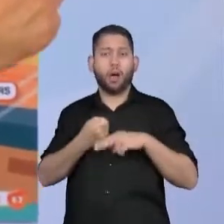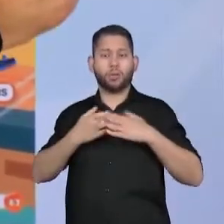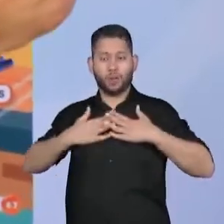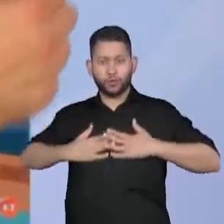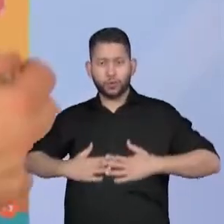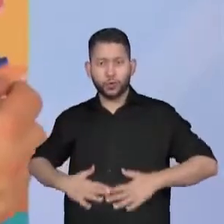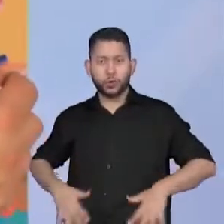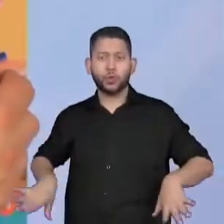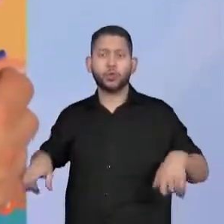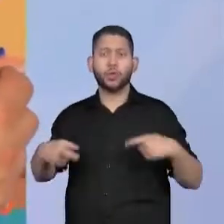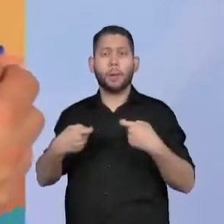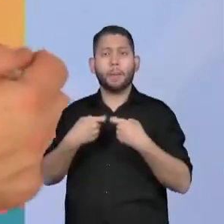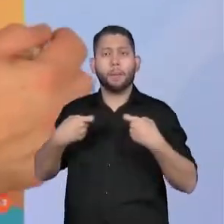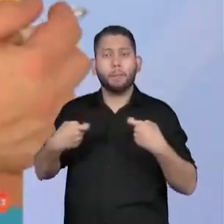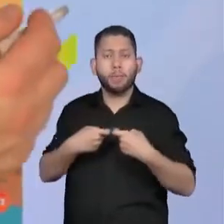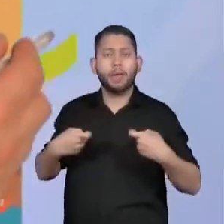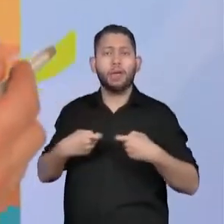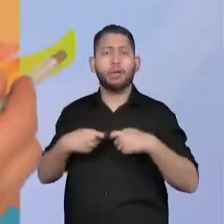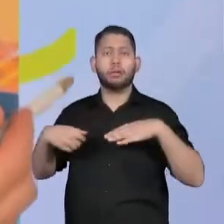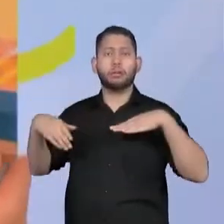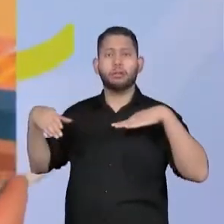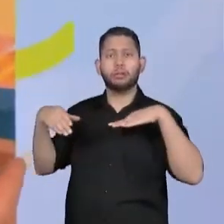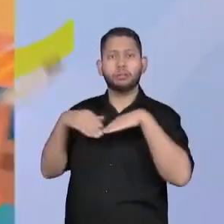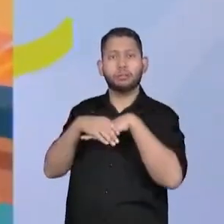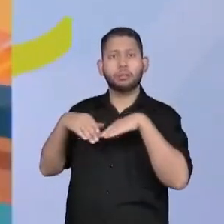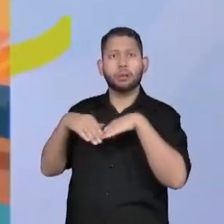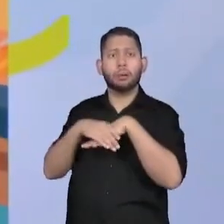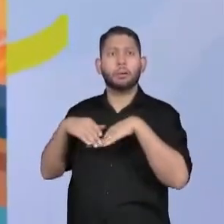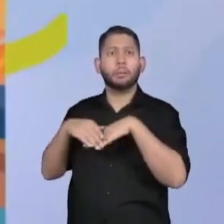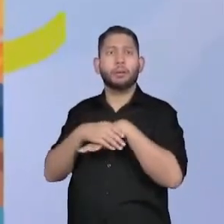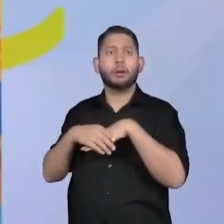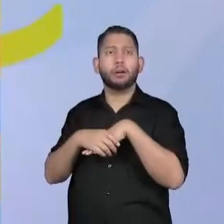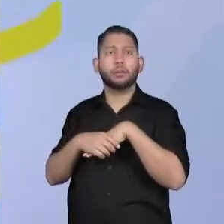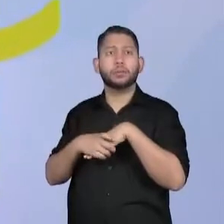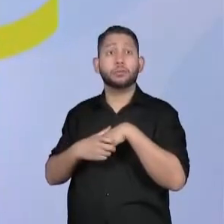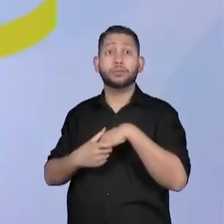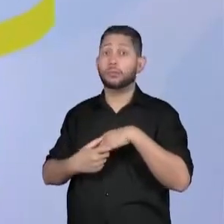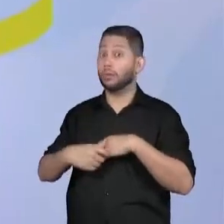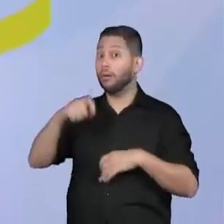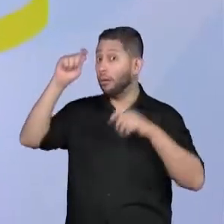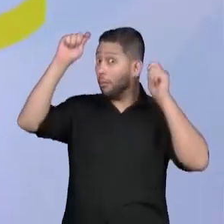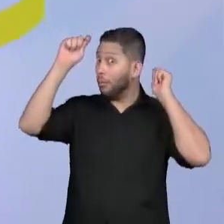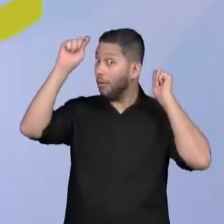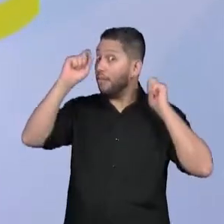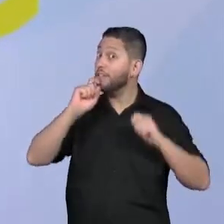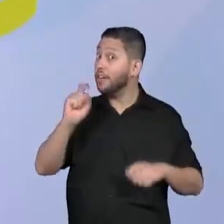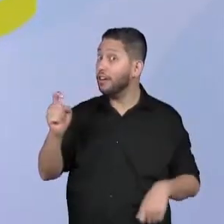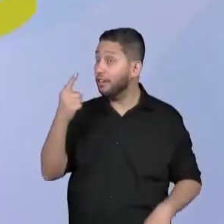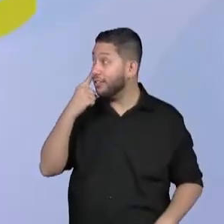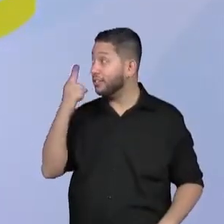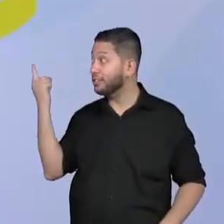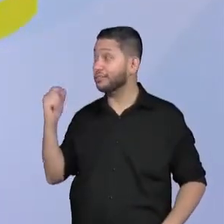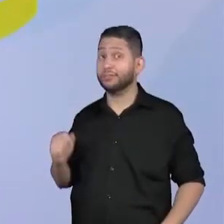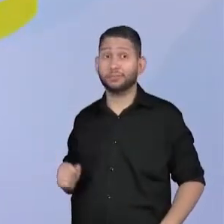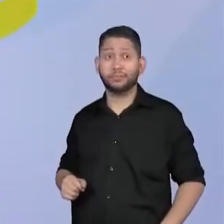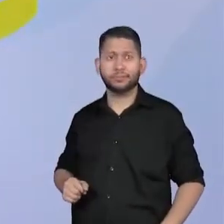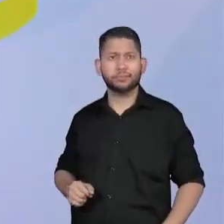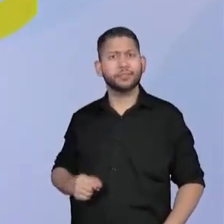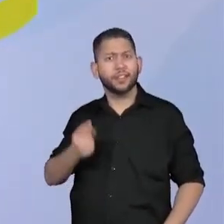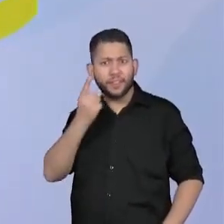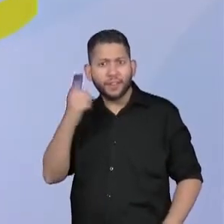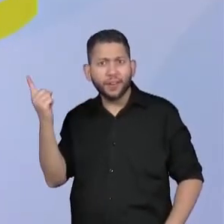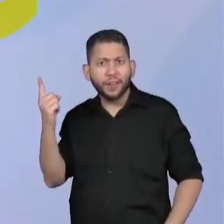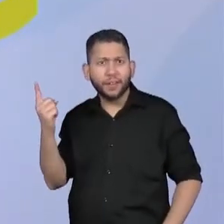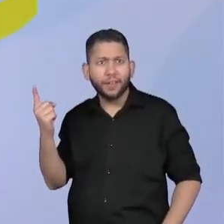vestidos, meias, sapatos, tênis. Que mais que a gente tem aqui? O boné. Okay? Então, tá tudo lá.